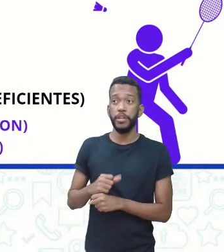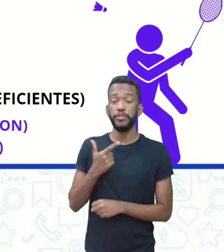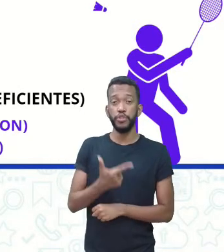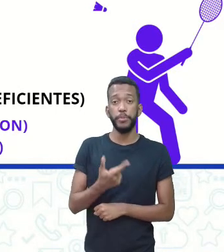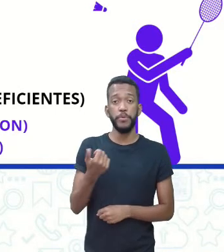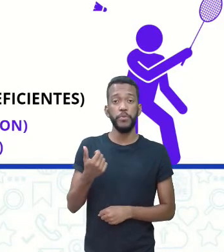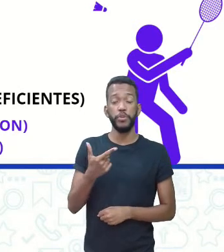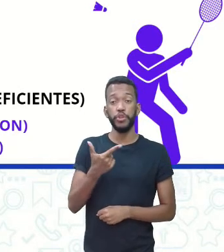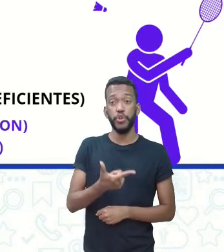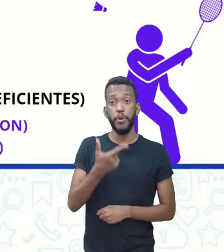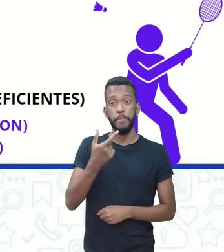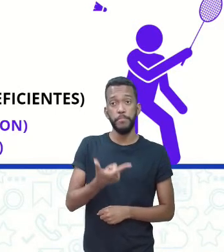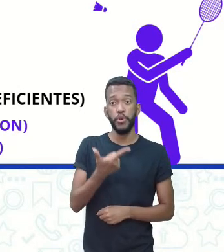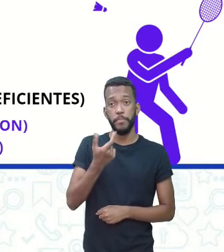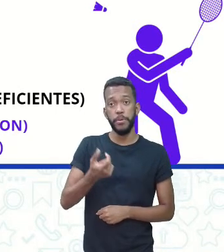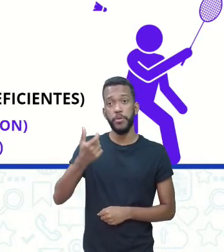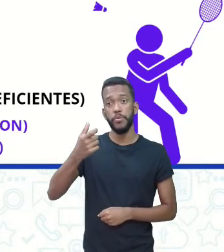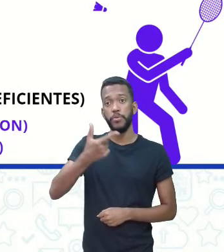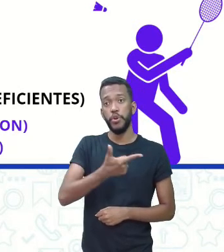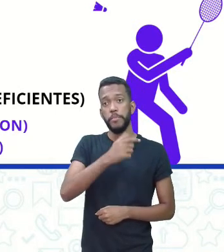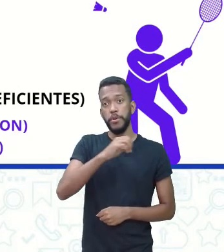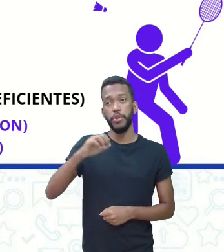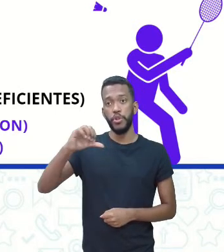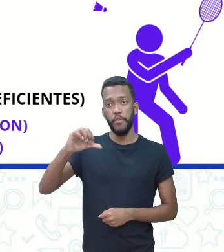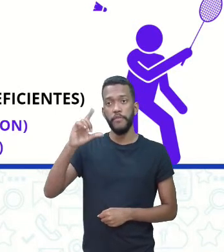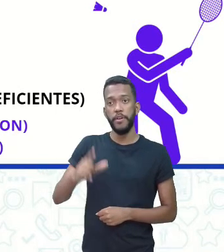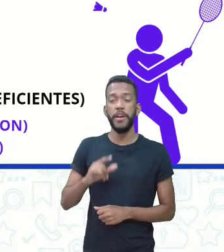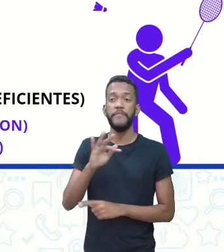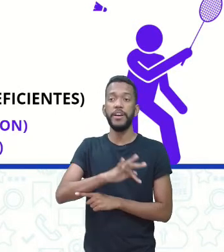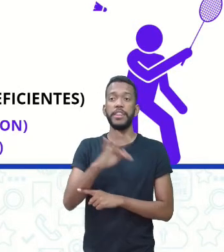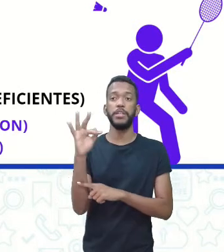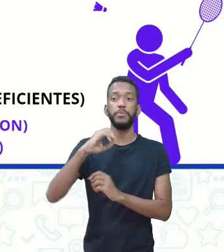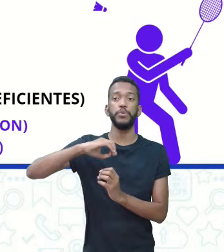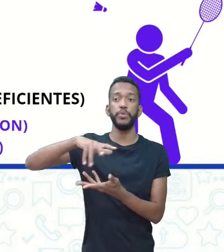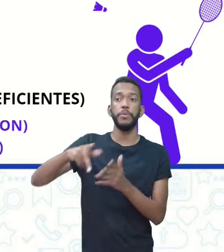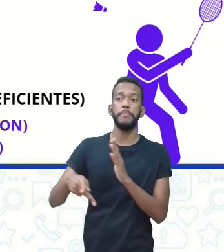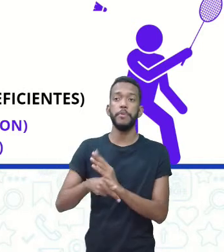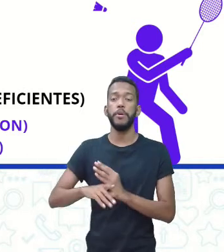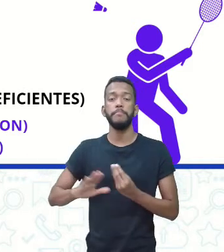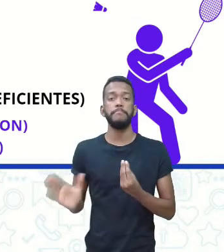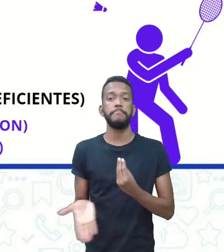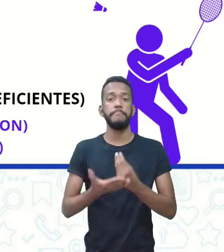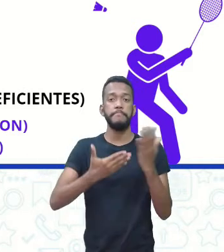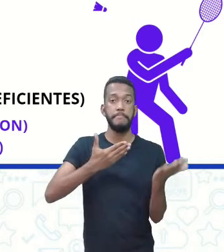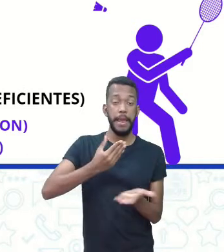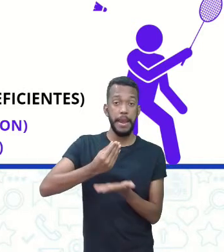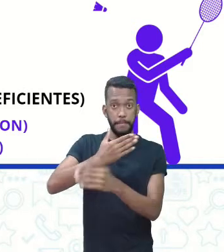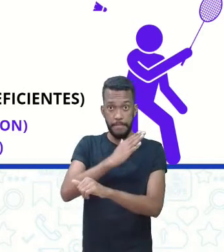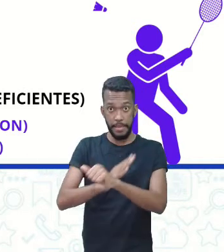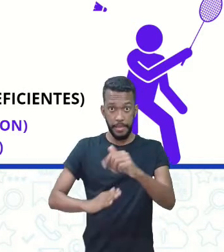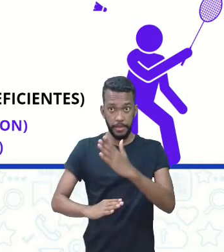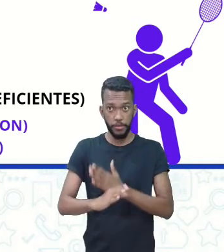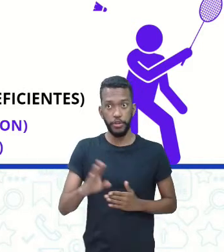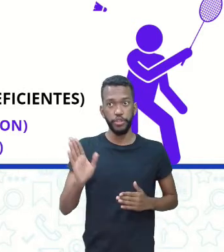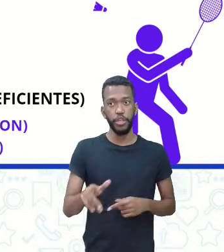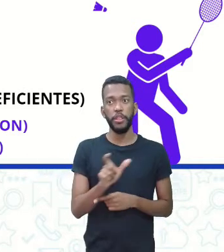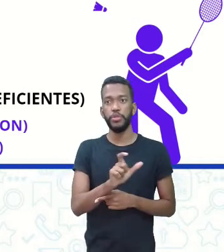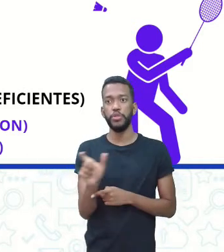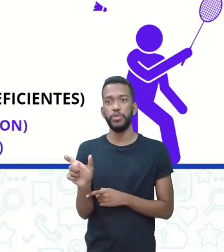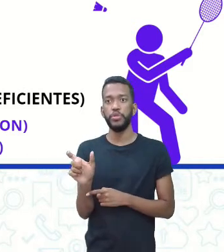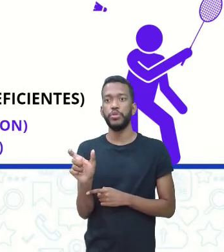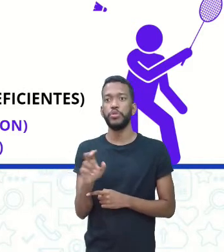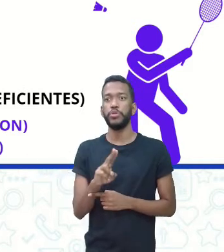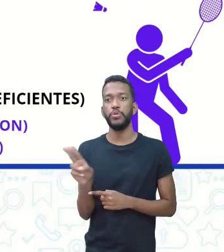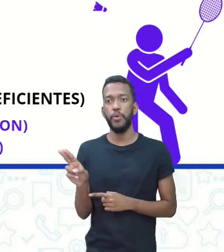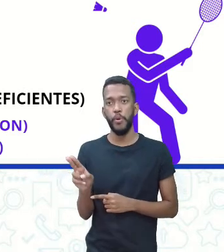mudou o nome, deixou de ser a Associação Internacional para se tornar a Federação Mundial de Parabadminton. Né? Teve uma mudança aí de nomenclatura. E